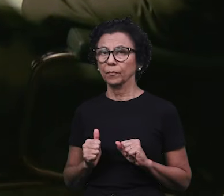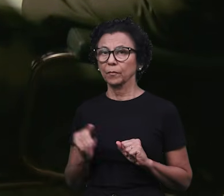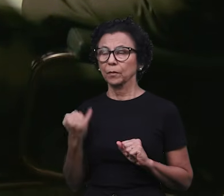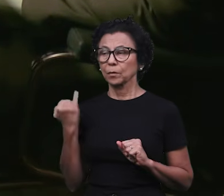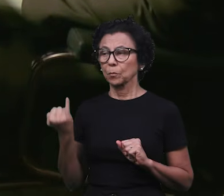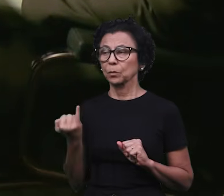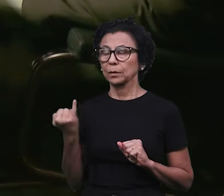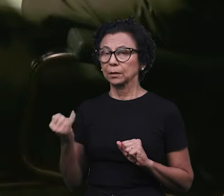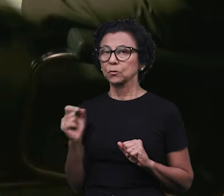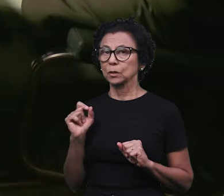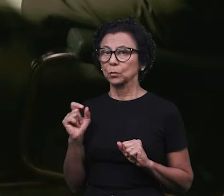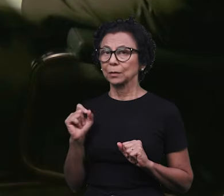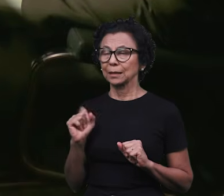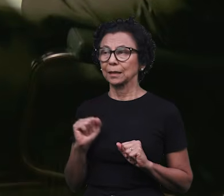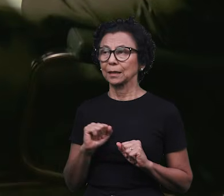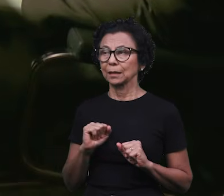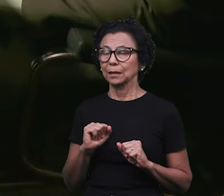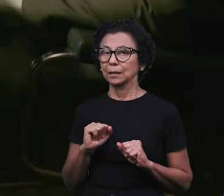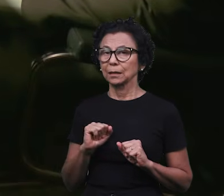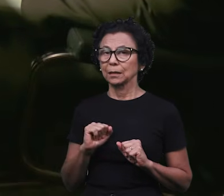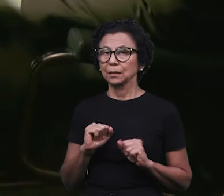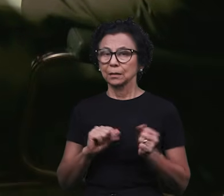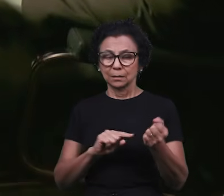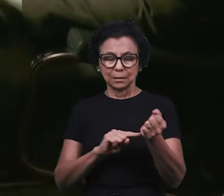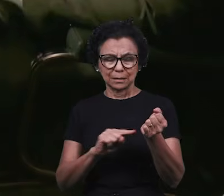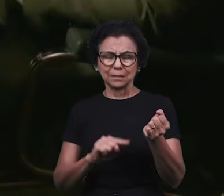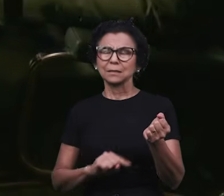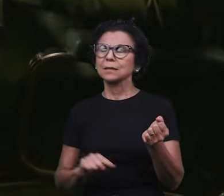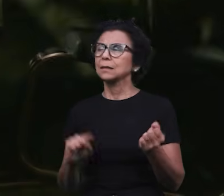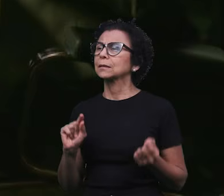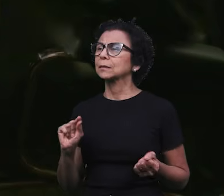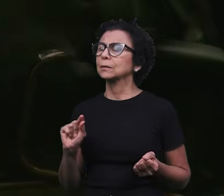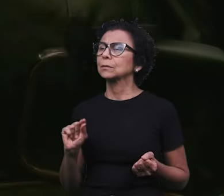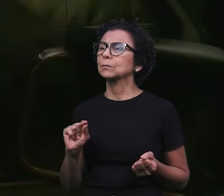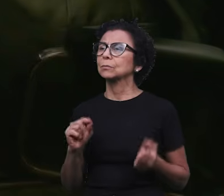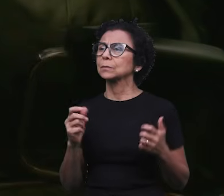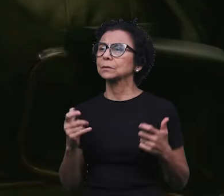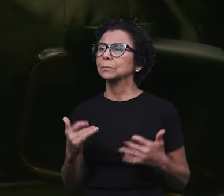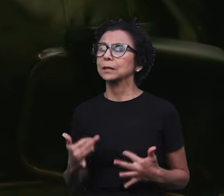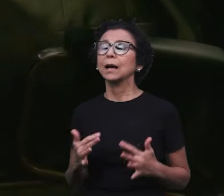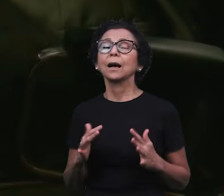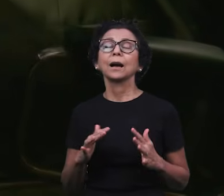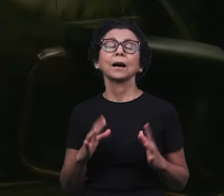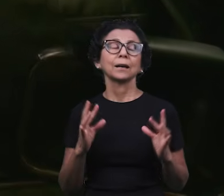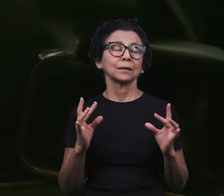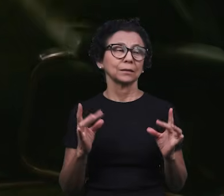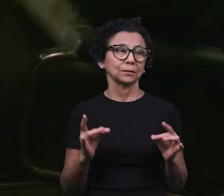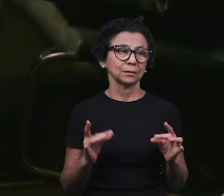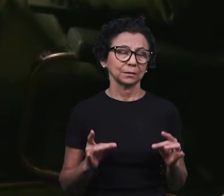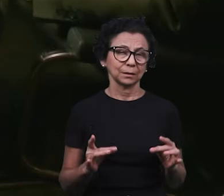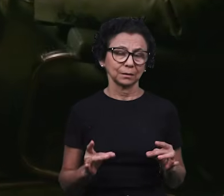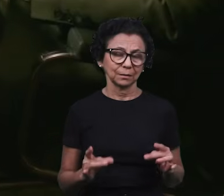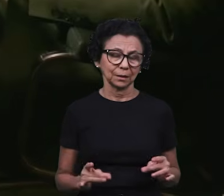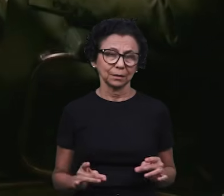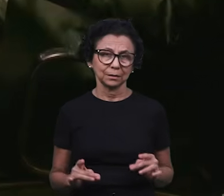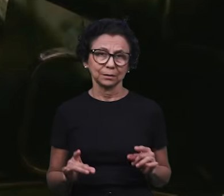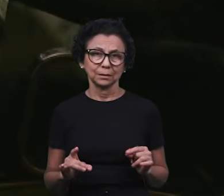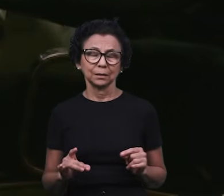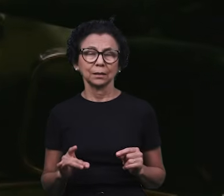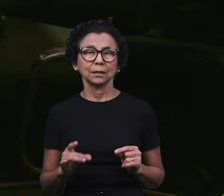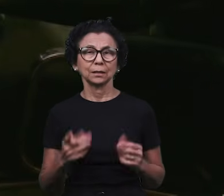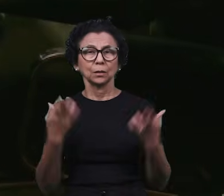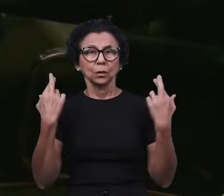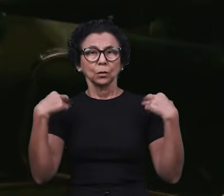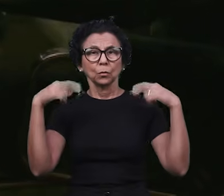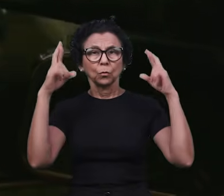o sangue. Você podia falar um pouquinho sobre isso? O detalhe do sangue, né, do